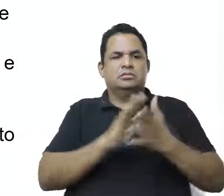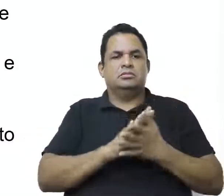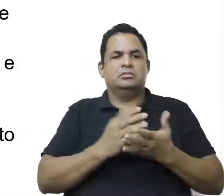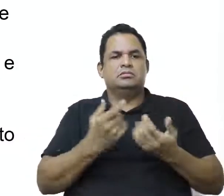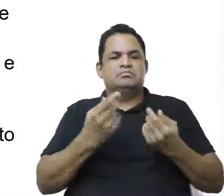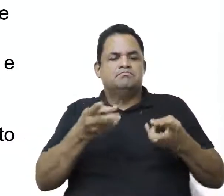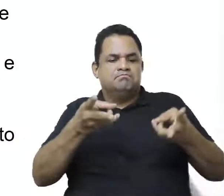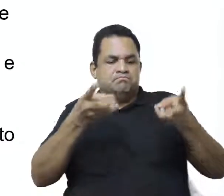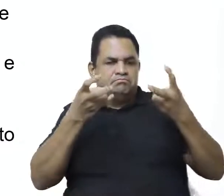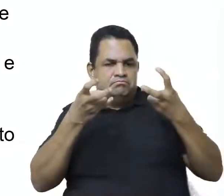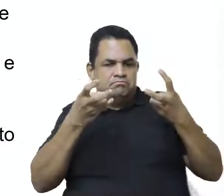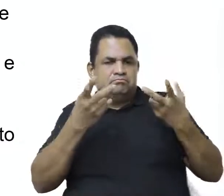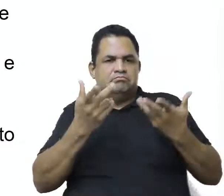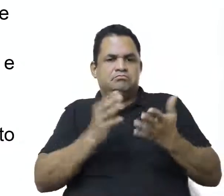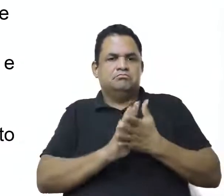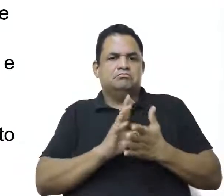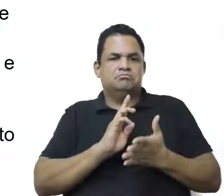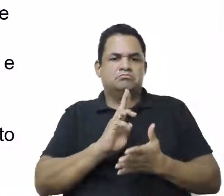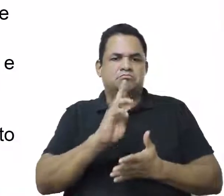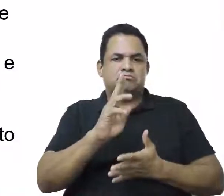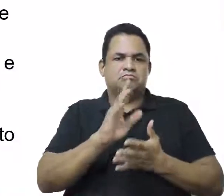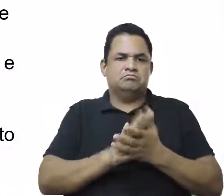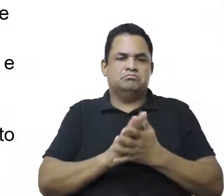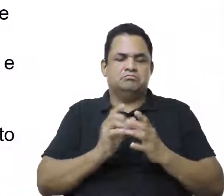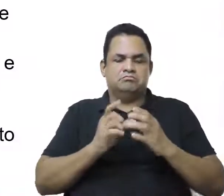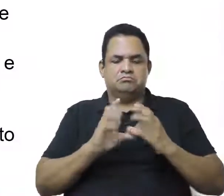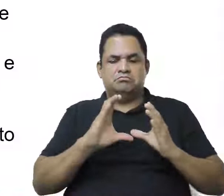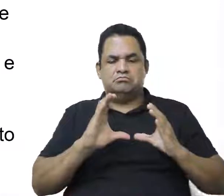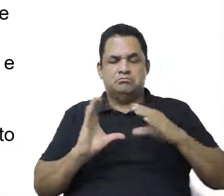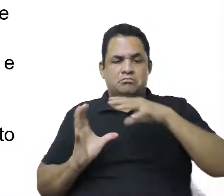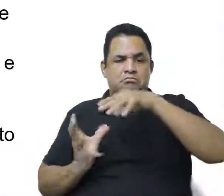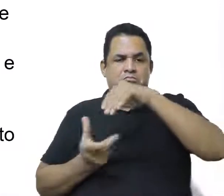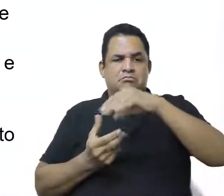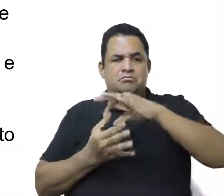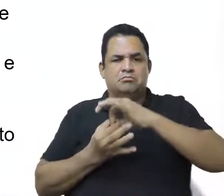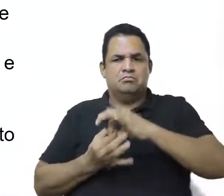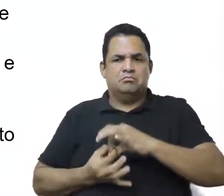gente percebeu que esse processo de globalização,